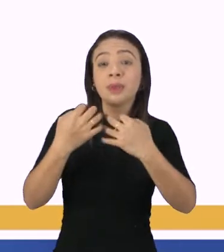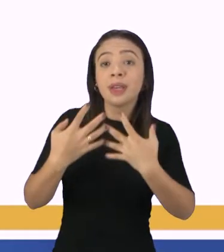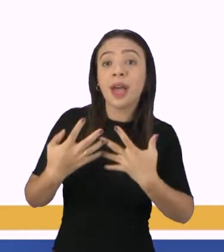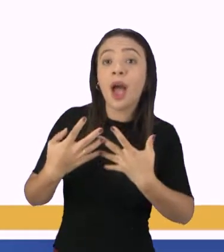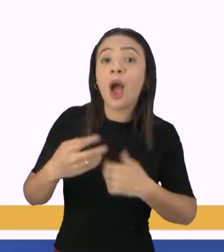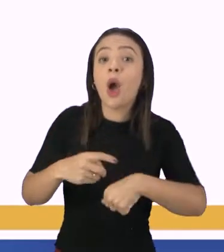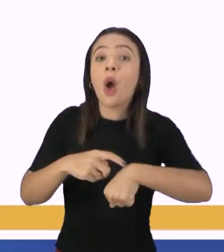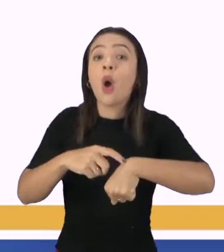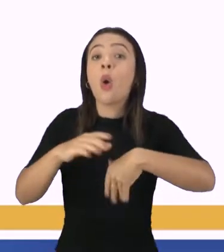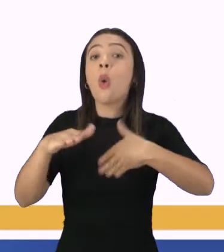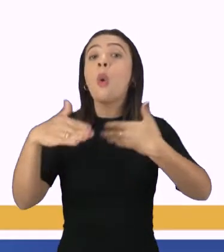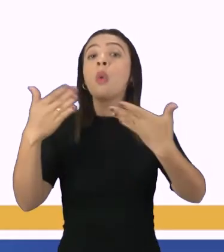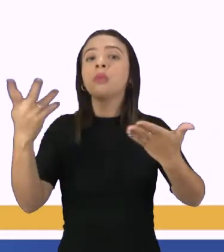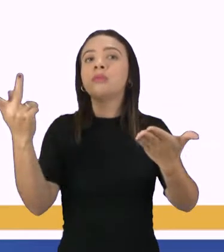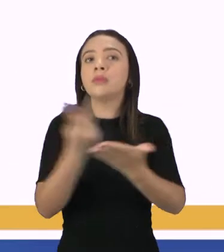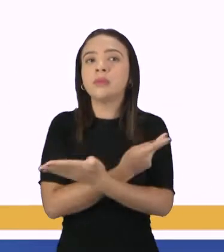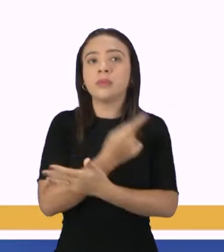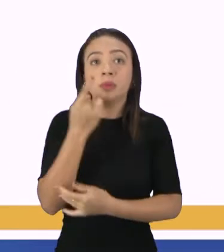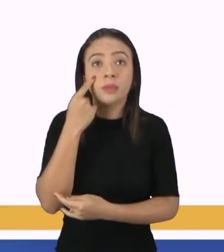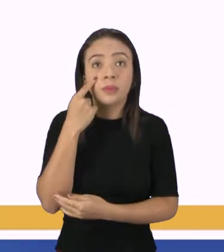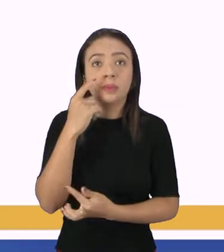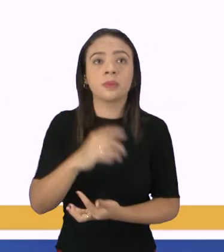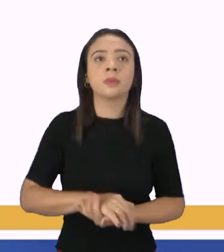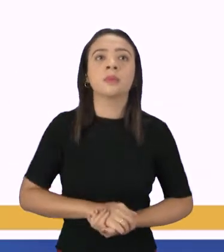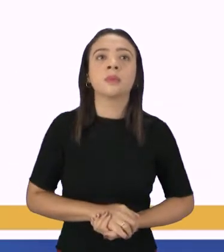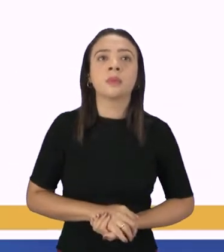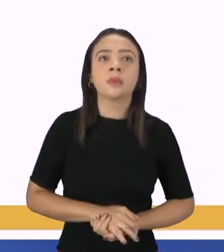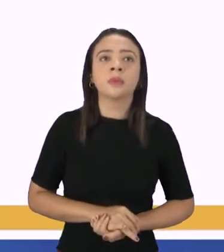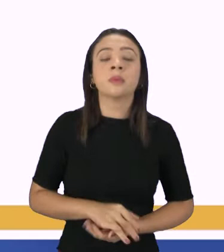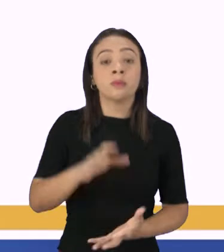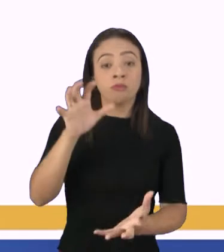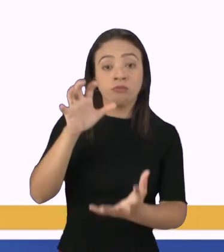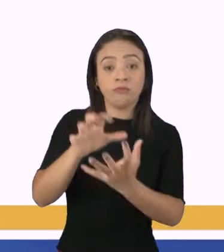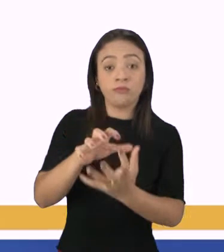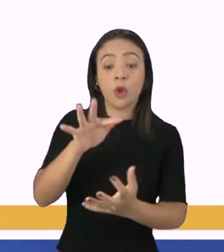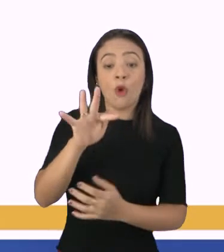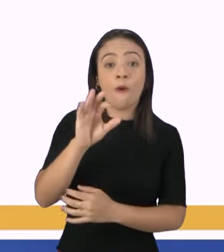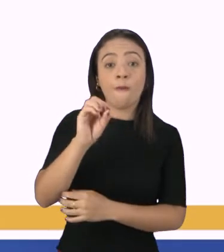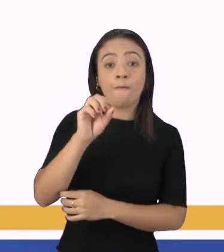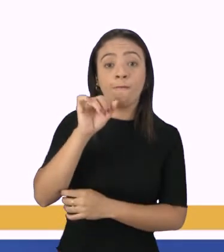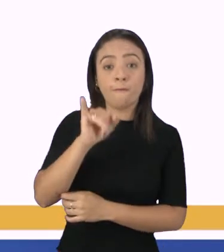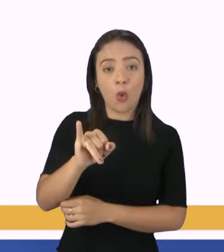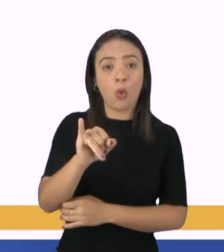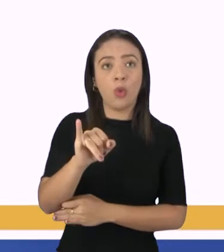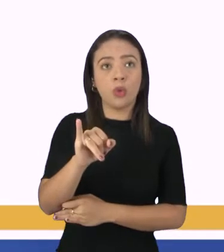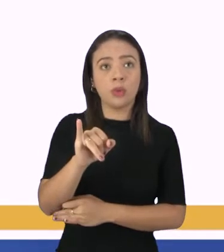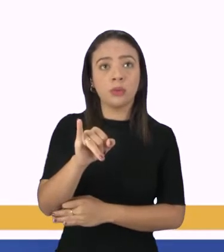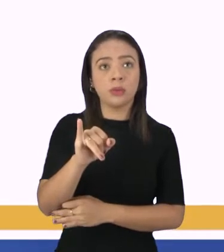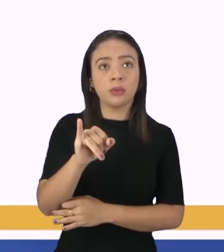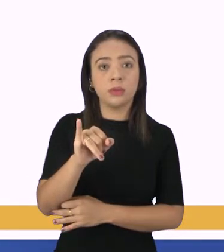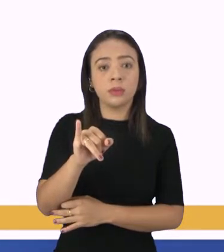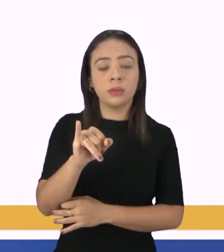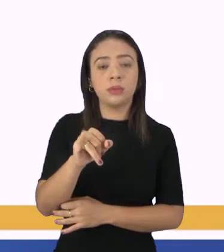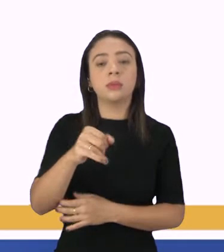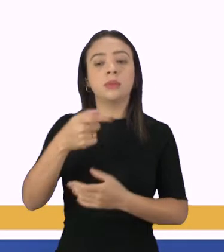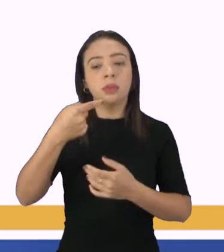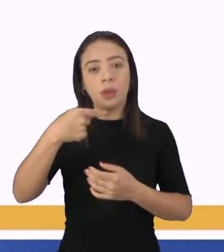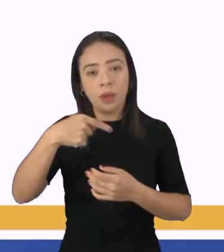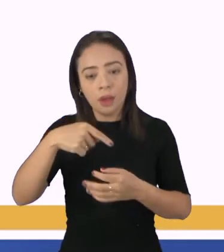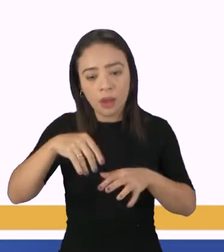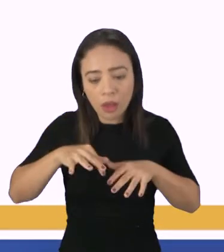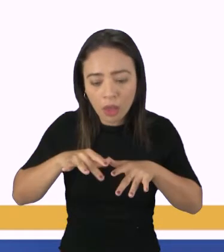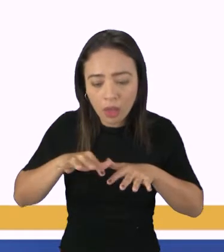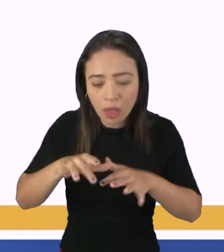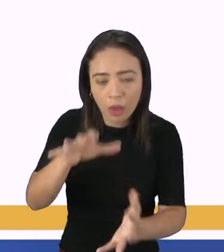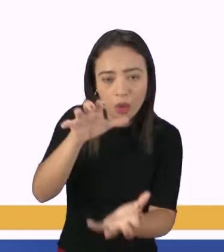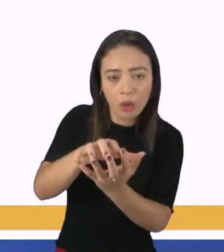fatos ocorreram. Vejam novamente. Réptil foi levado pela enchente. Vejamos